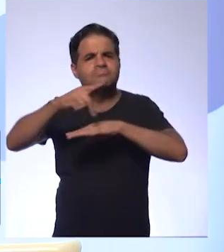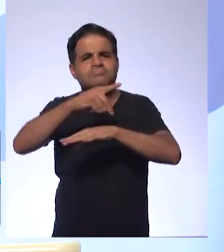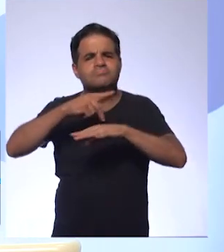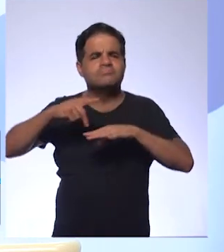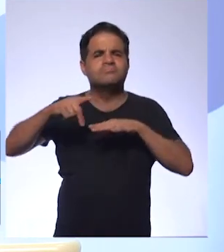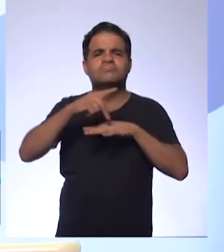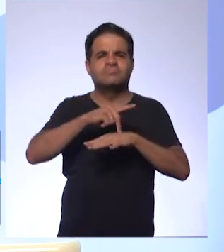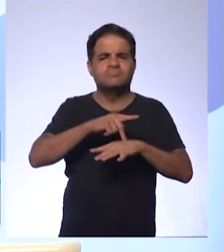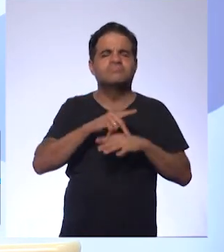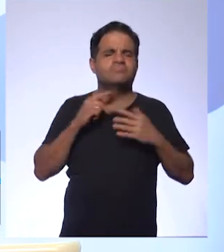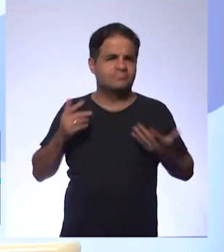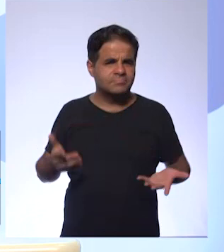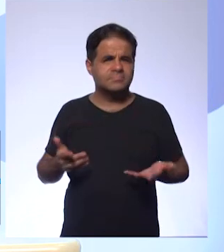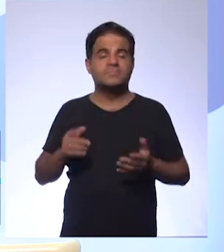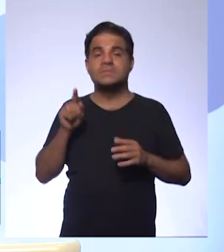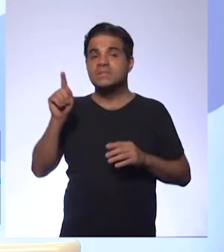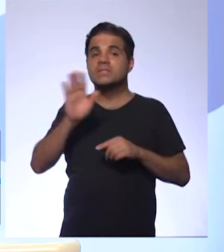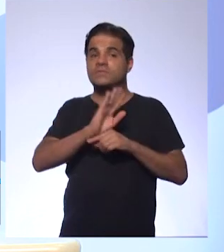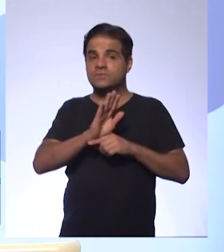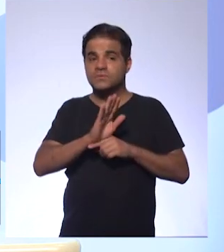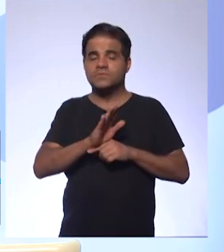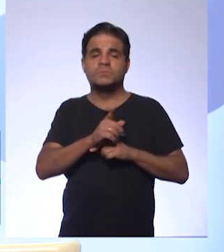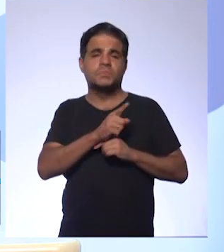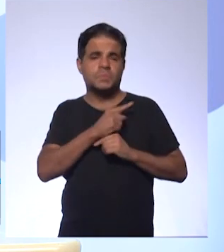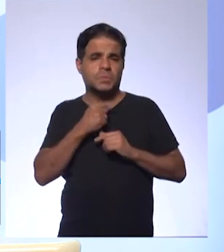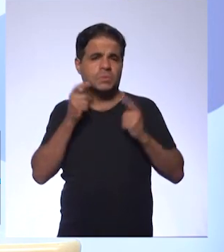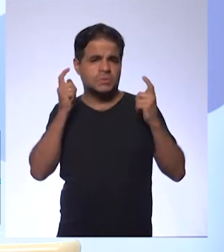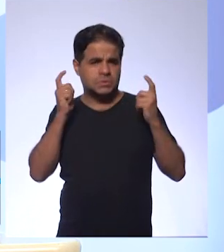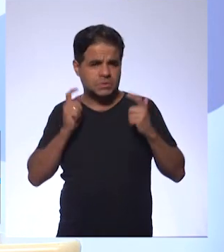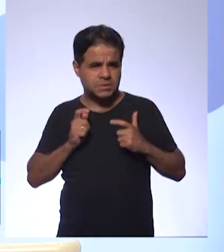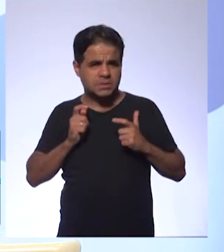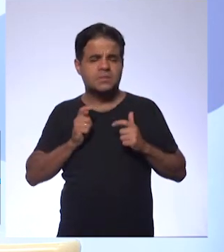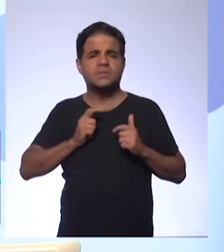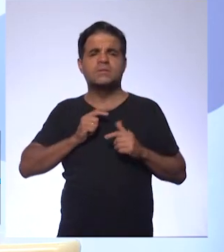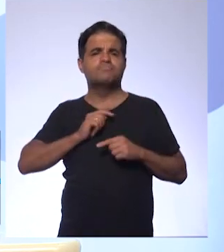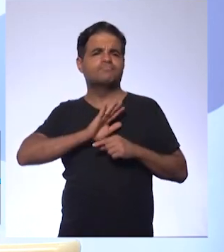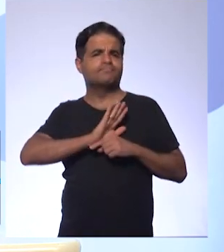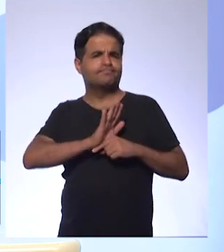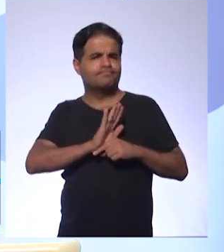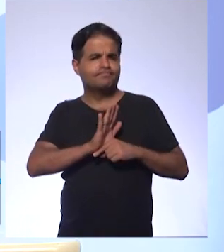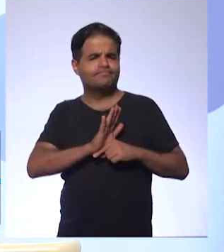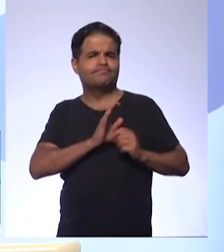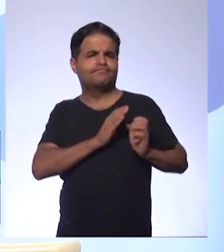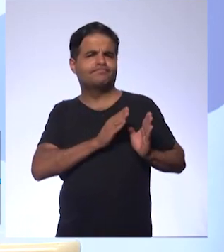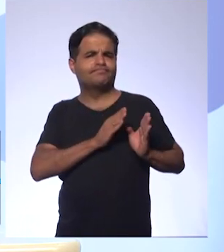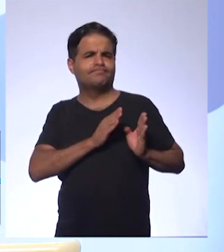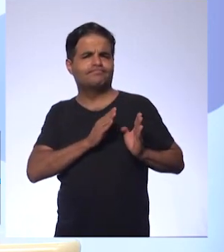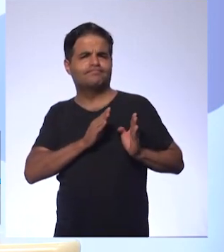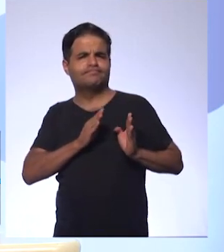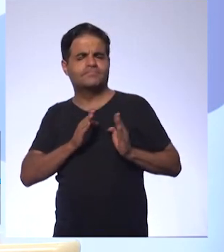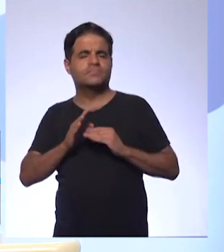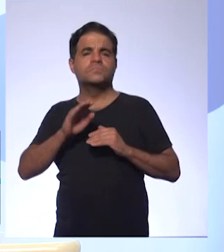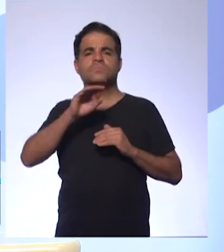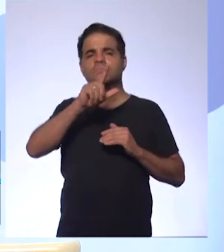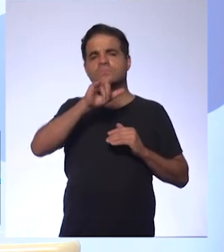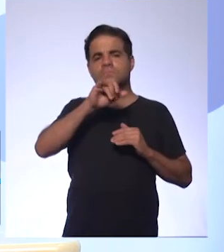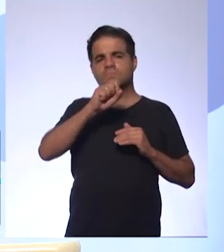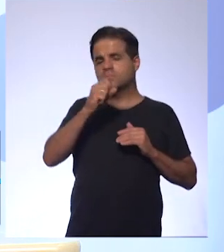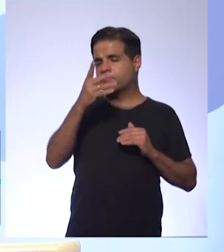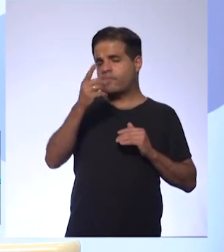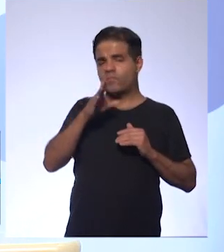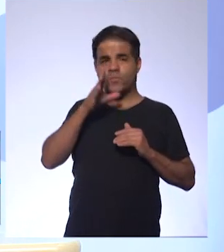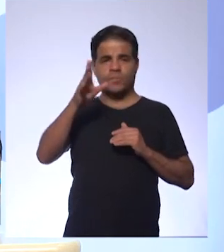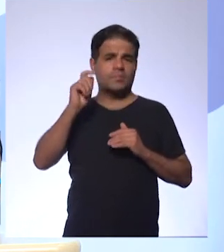Então, naquele filme A Morte do Rei, tem uma cena bem significativa, que quando Luís XIV vai à